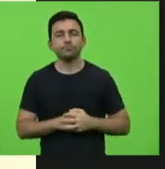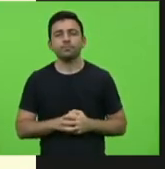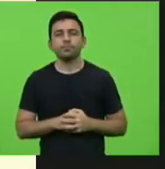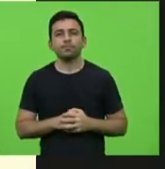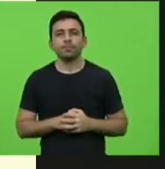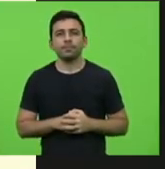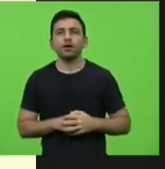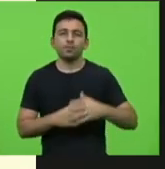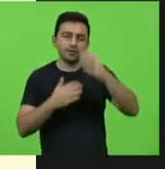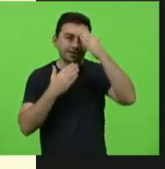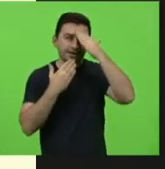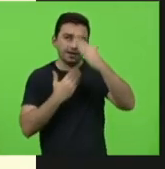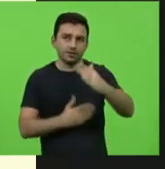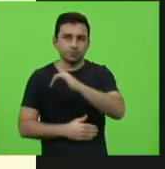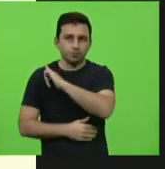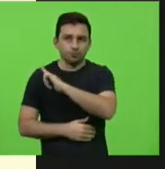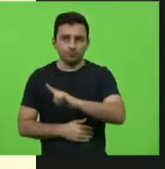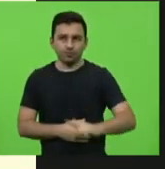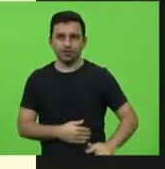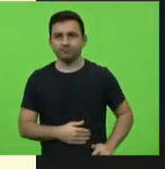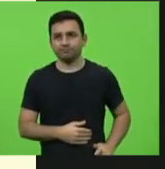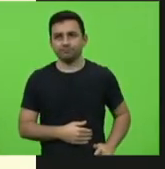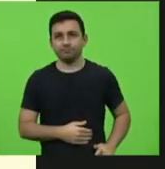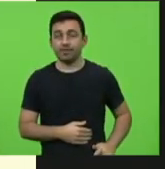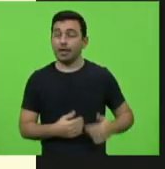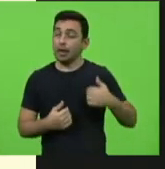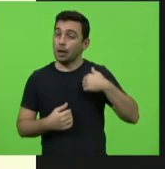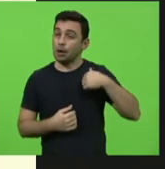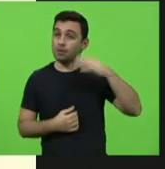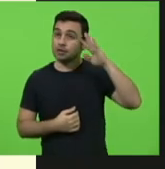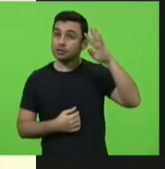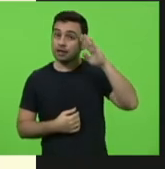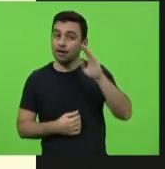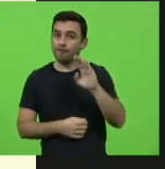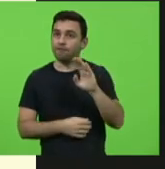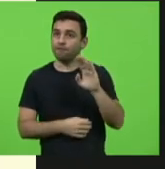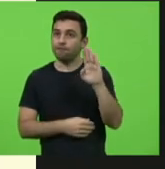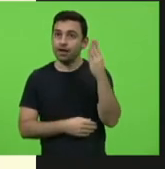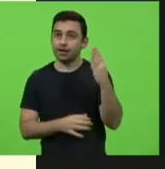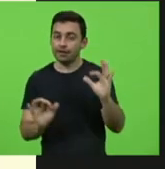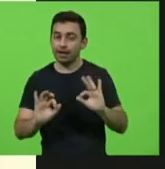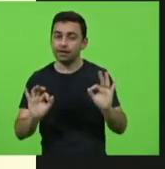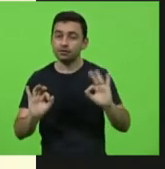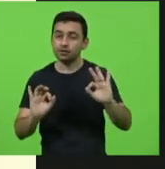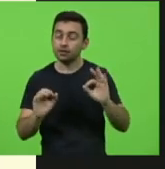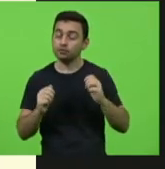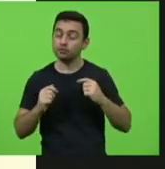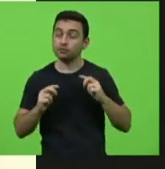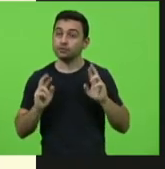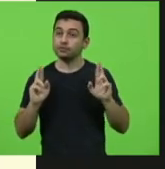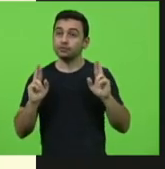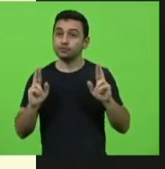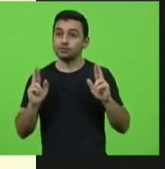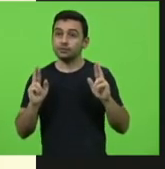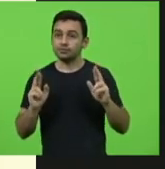obrigado aí ao governo do Estado, espero que não seja fake, né? Porque muita coisa desse governo é fake. E